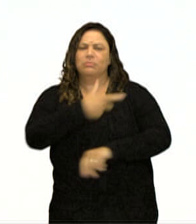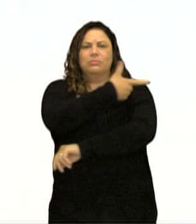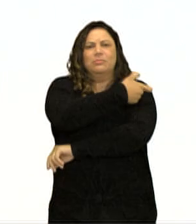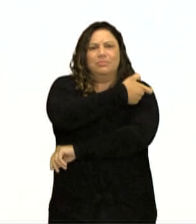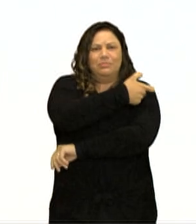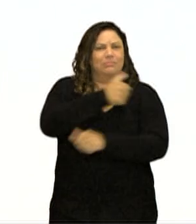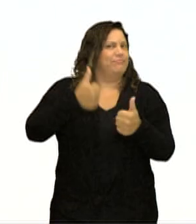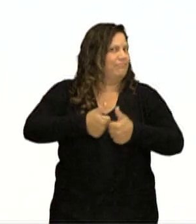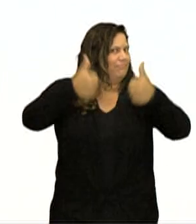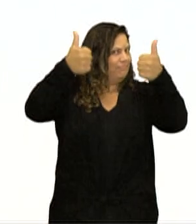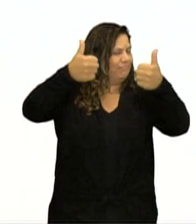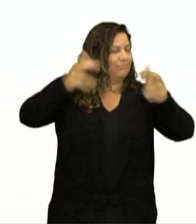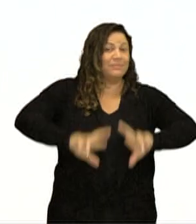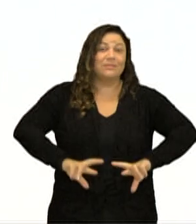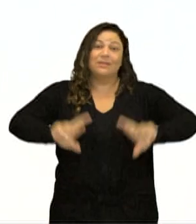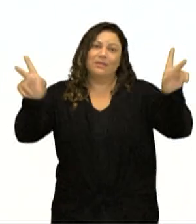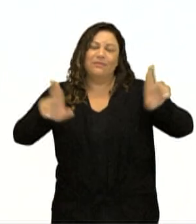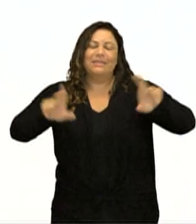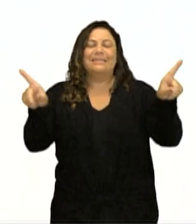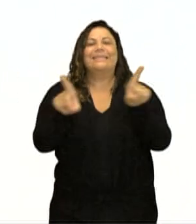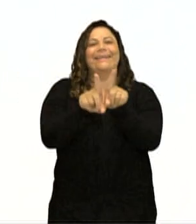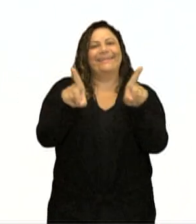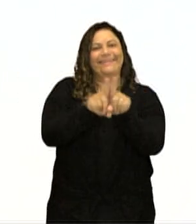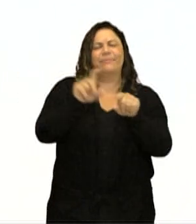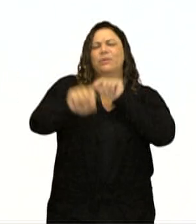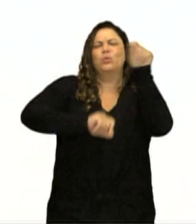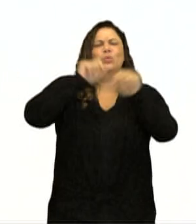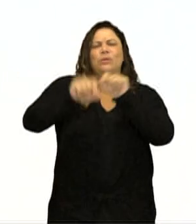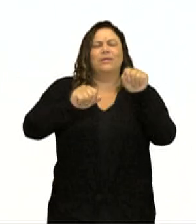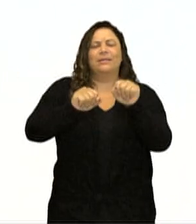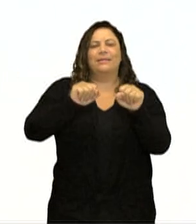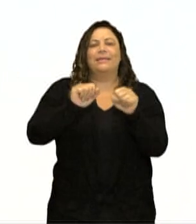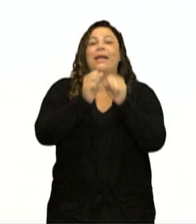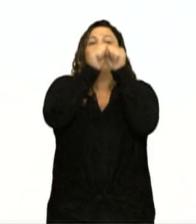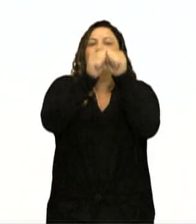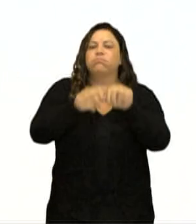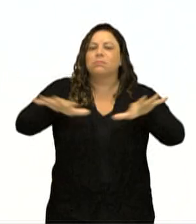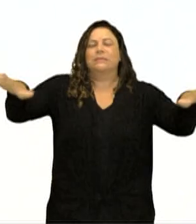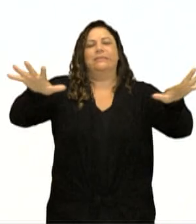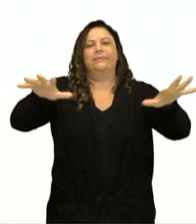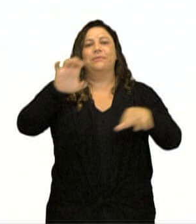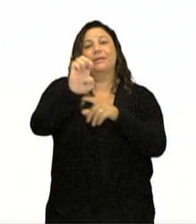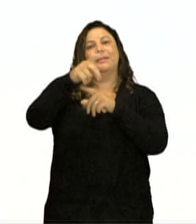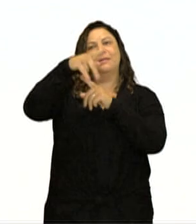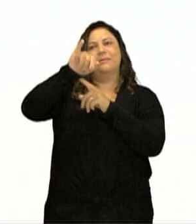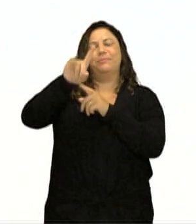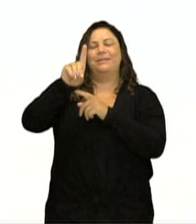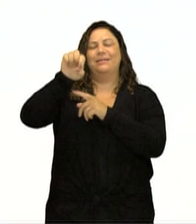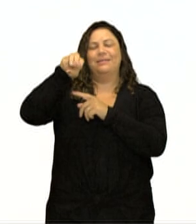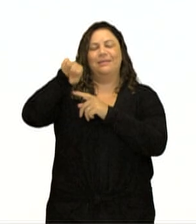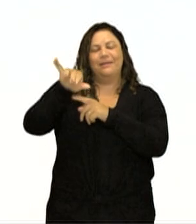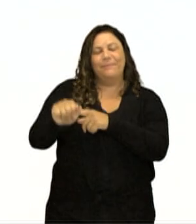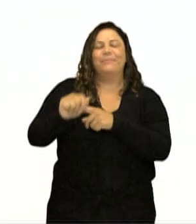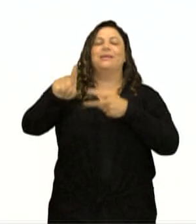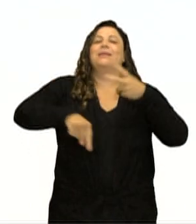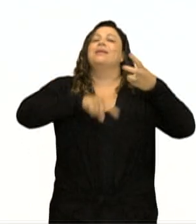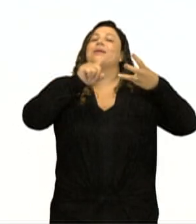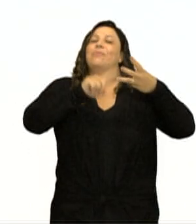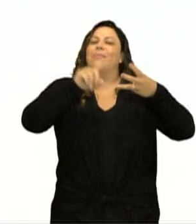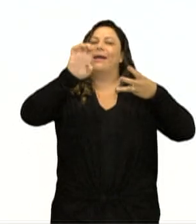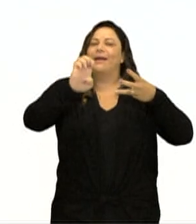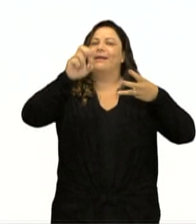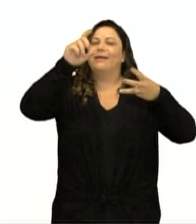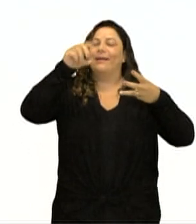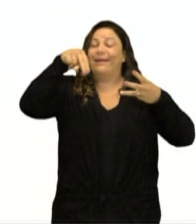uma endemia. Eu sei que você sabe, as vacinas servem para curar ou prevenir